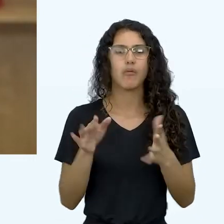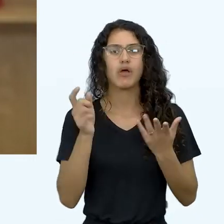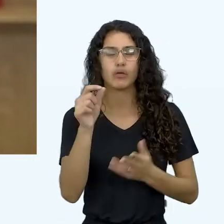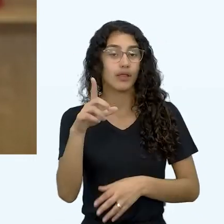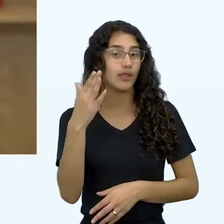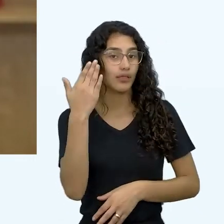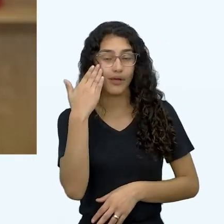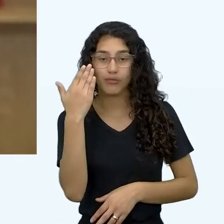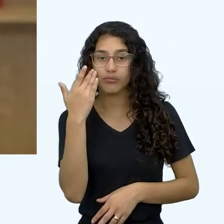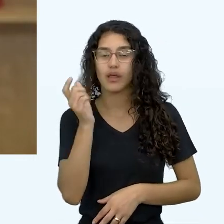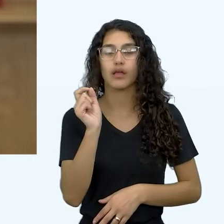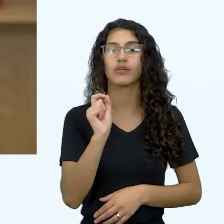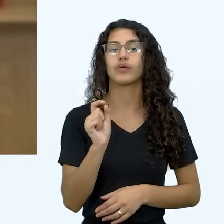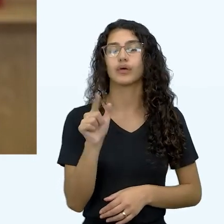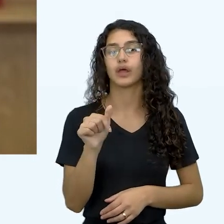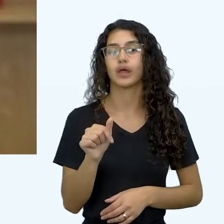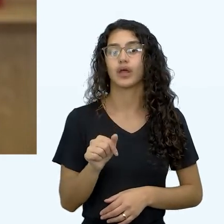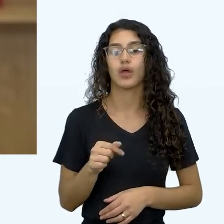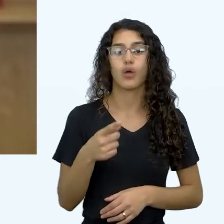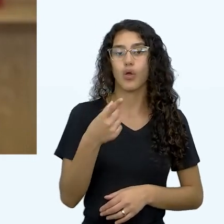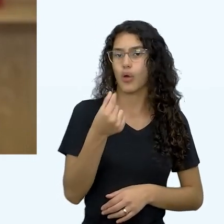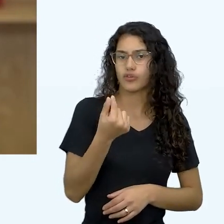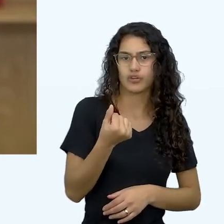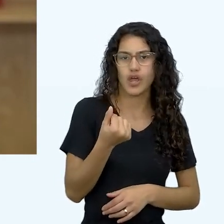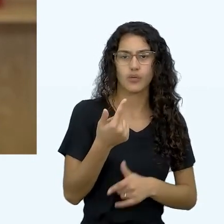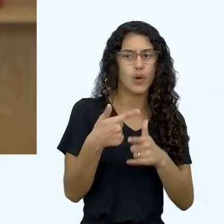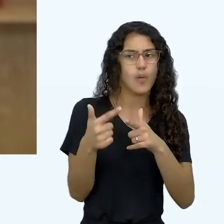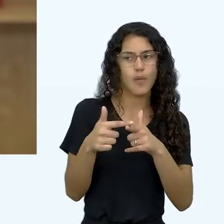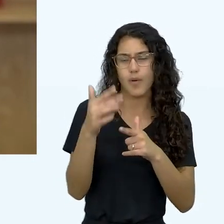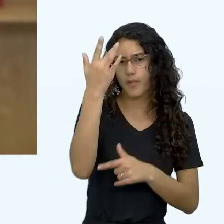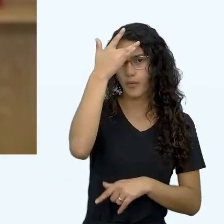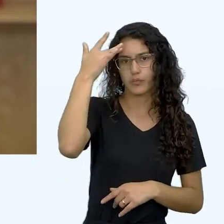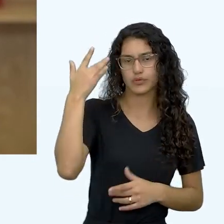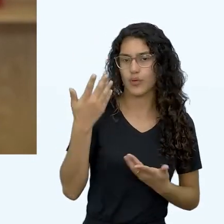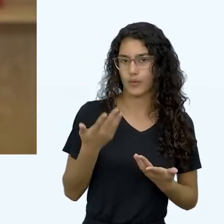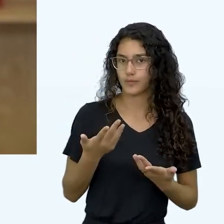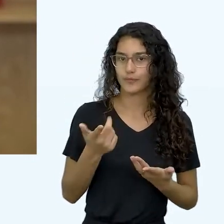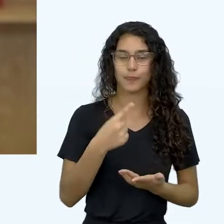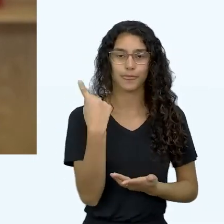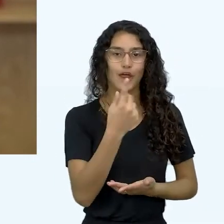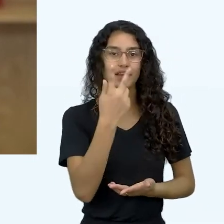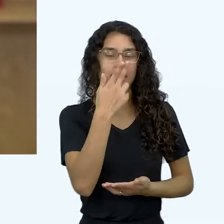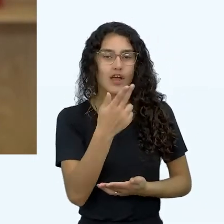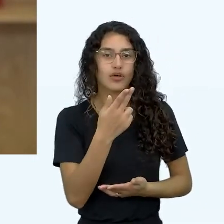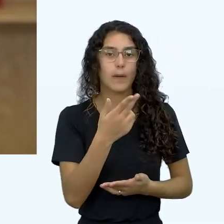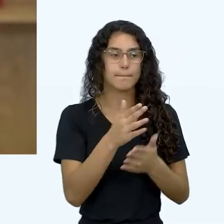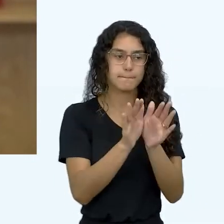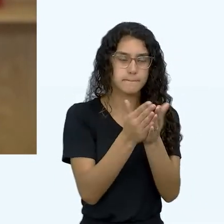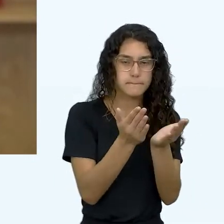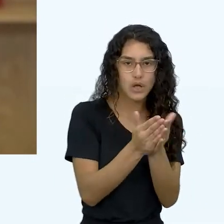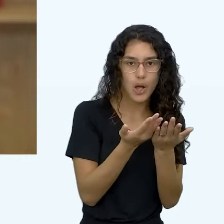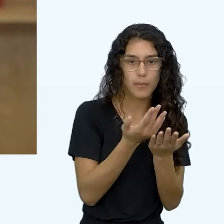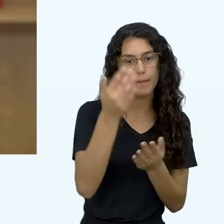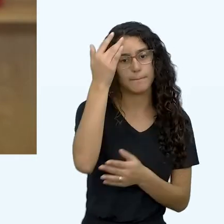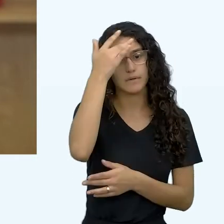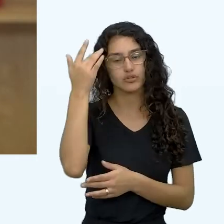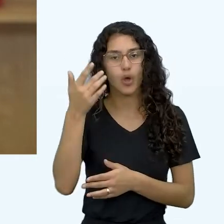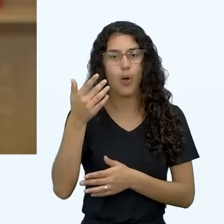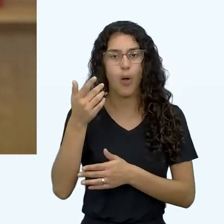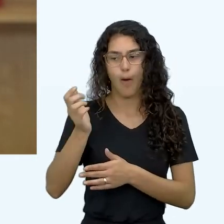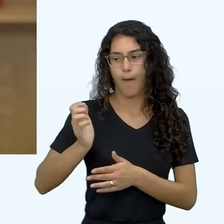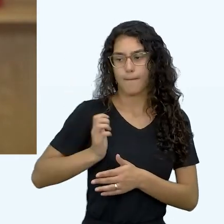não entendem é que o dinheiro não corrompe as pessoas. A gente acha que quando alguém é pobre e essa pessoa ganha